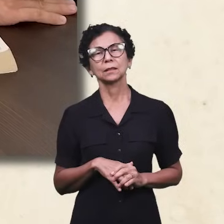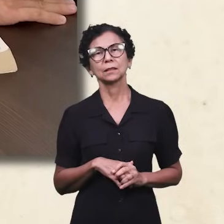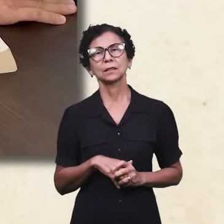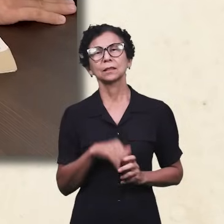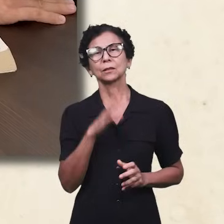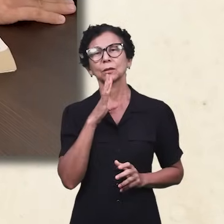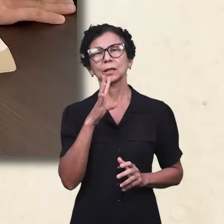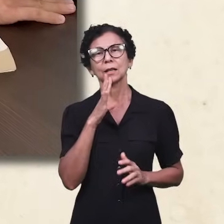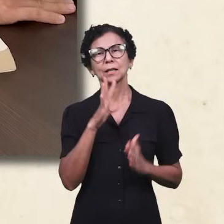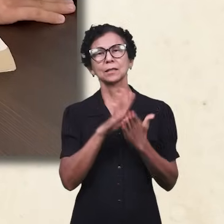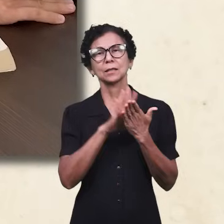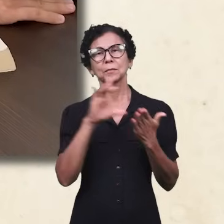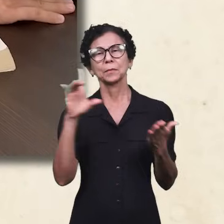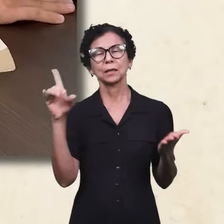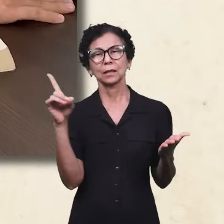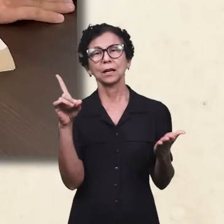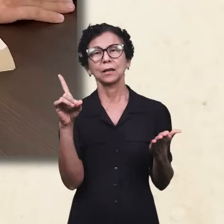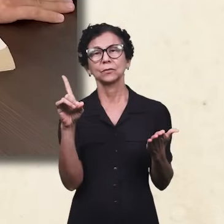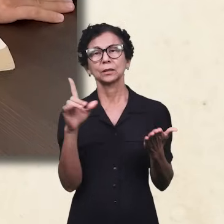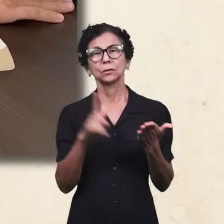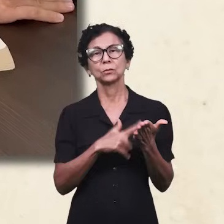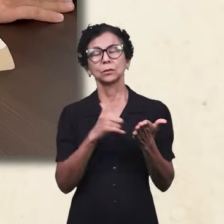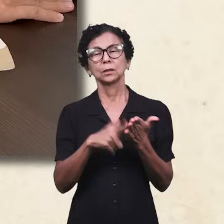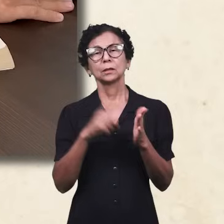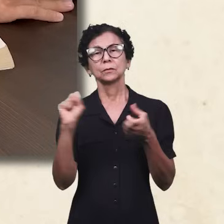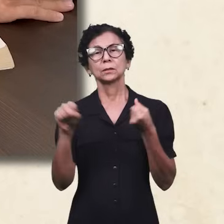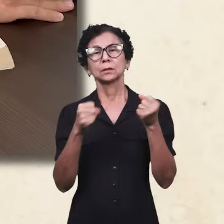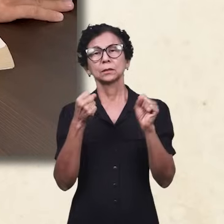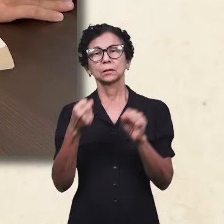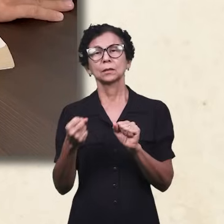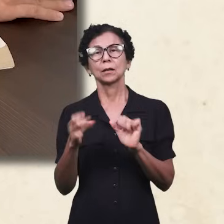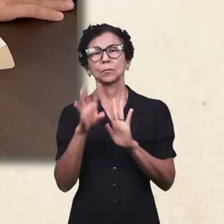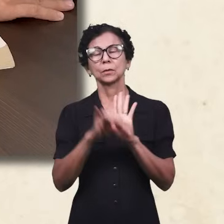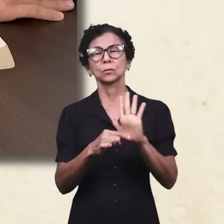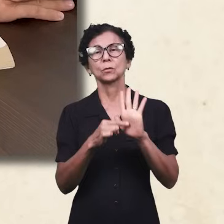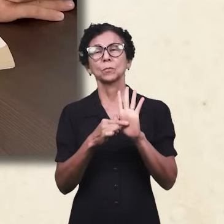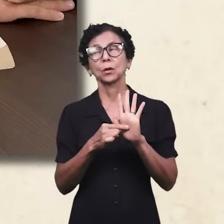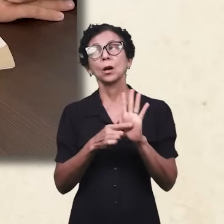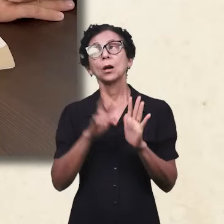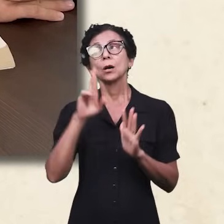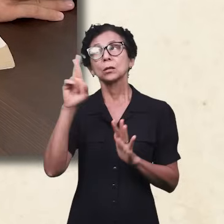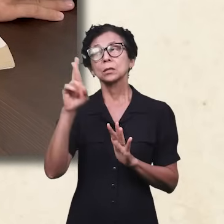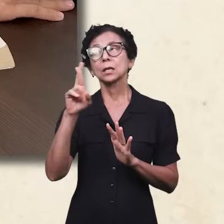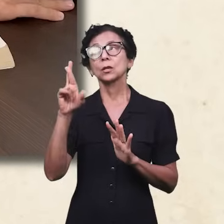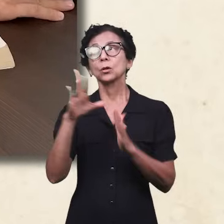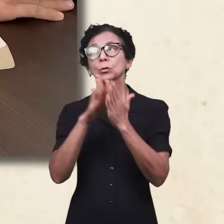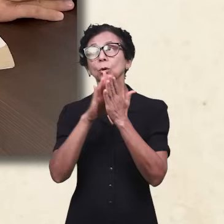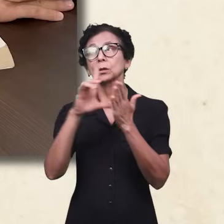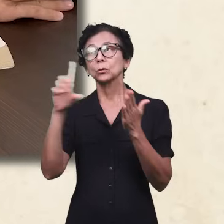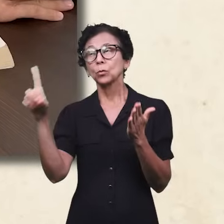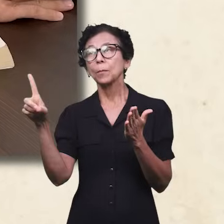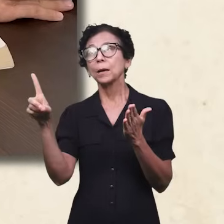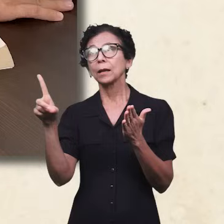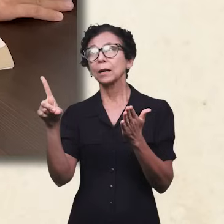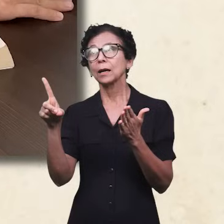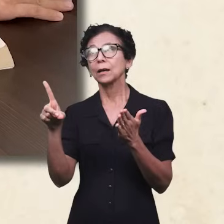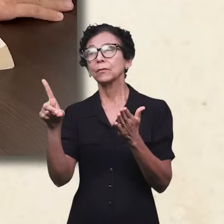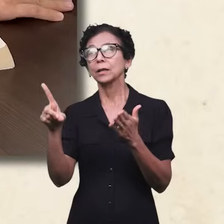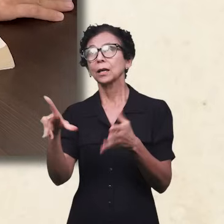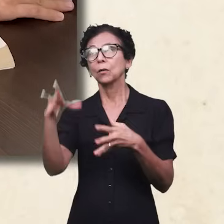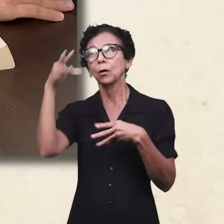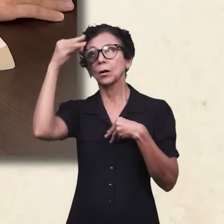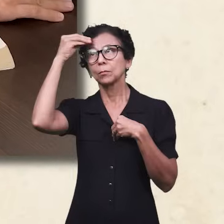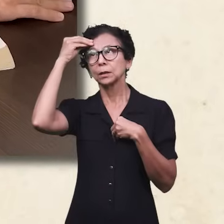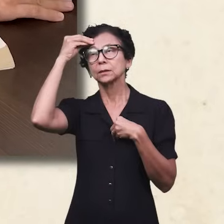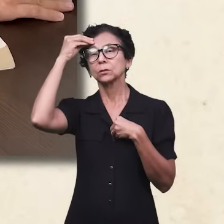Senhor eu Escondi a Tua Palavra no meu coração para não pecar se você vive esse relacionamento com a palavra você